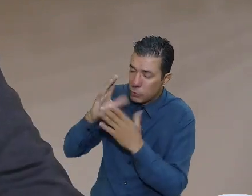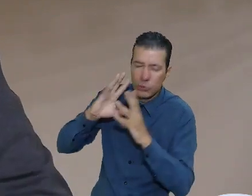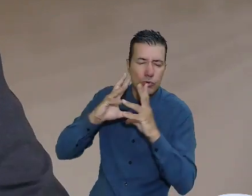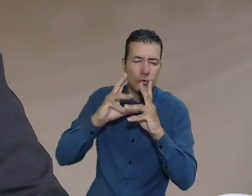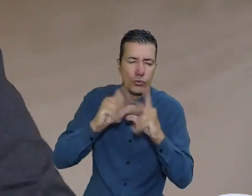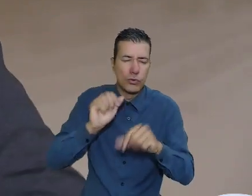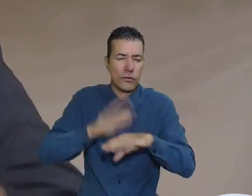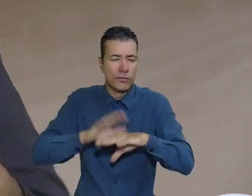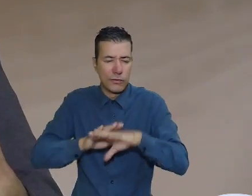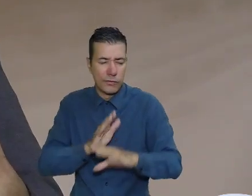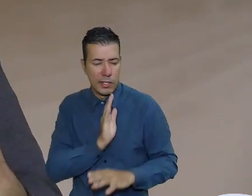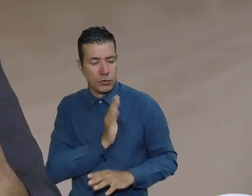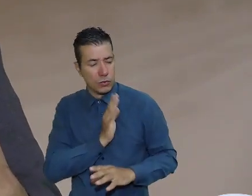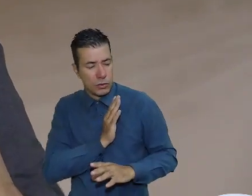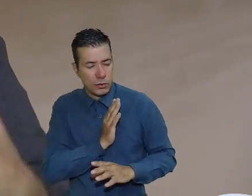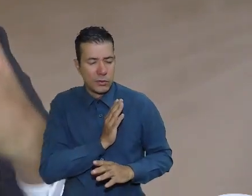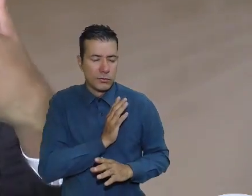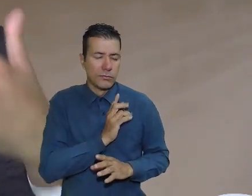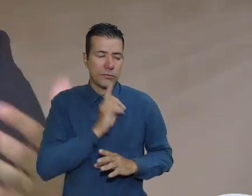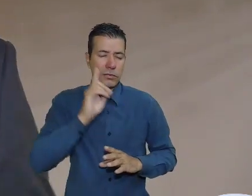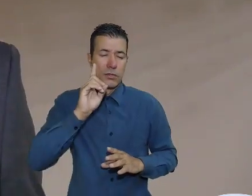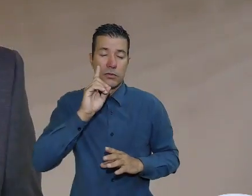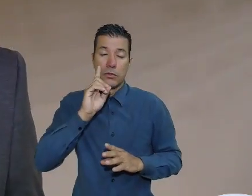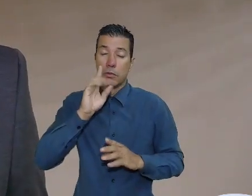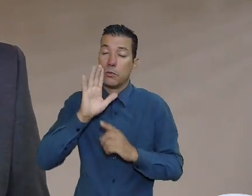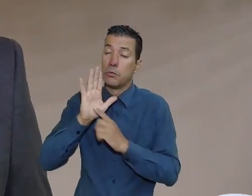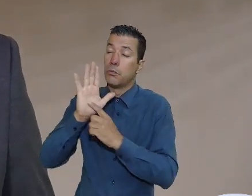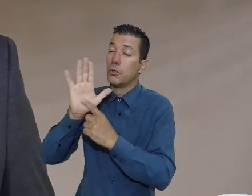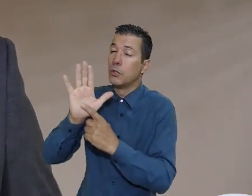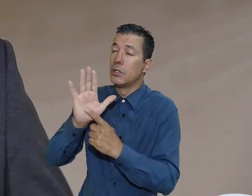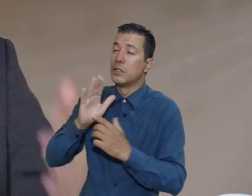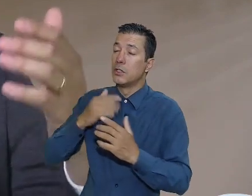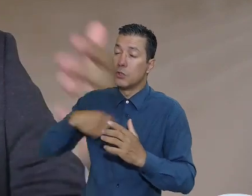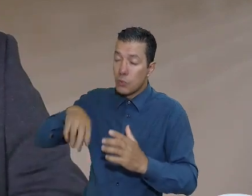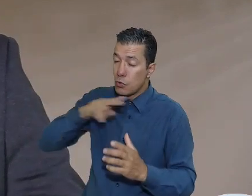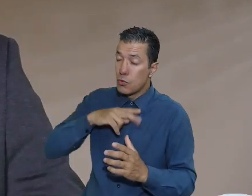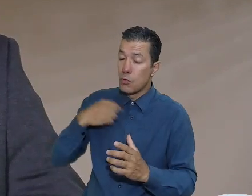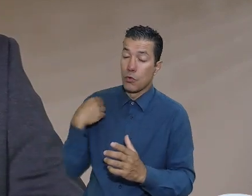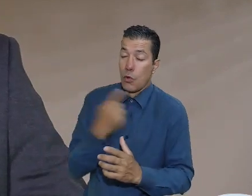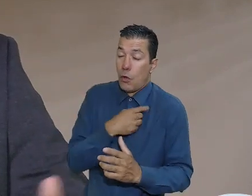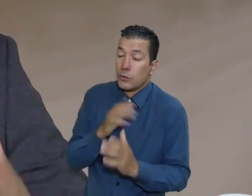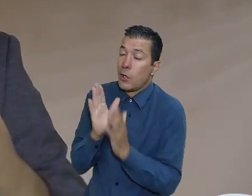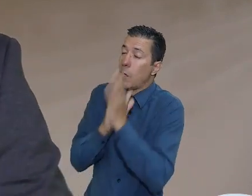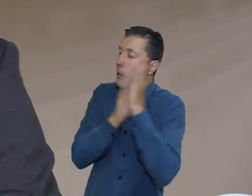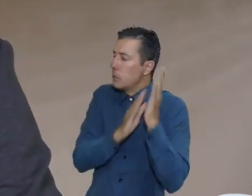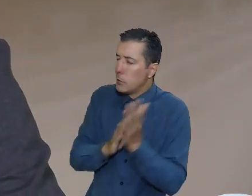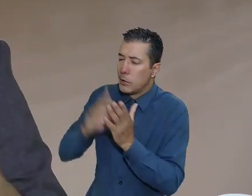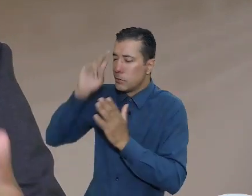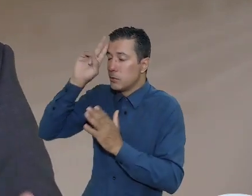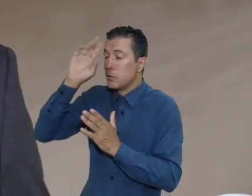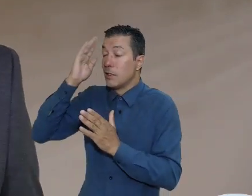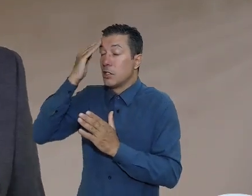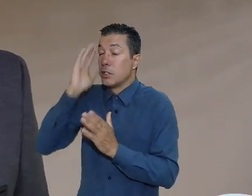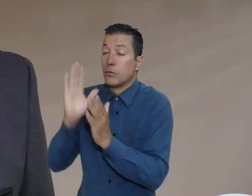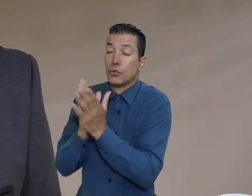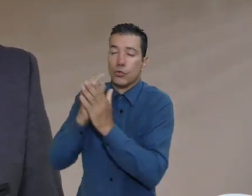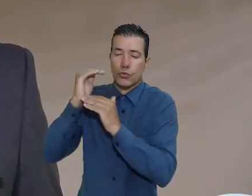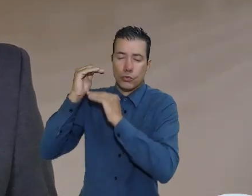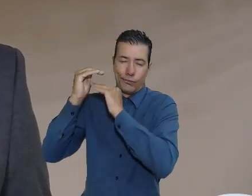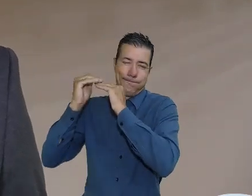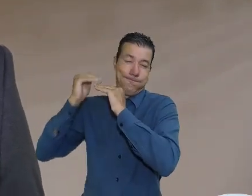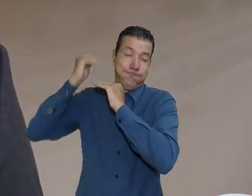É uma forma de nós dizermos que Te adoramos e que Te louvamos e que reconhecemos a Tua